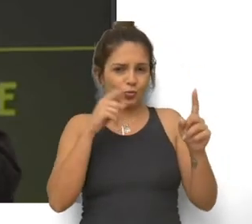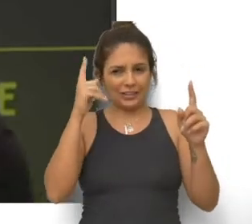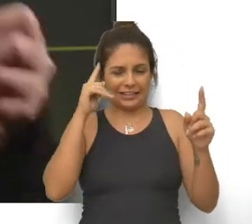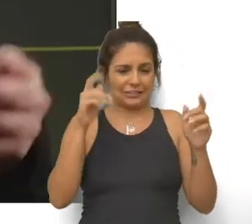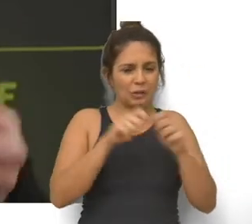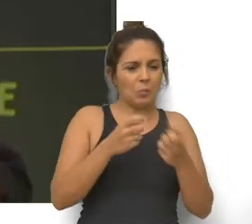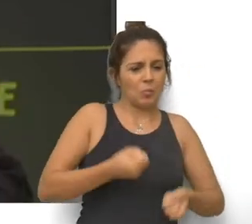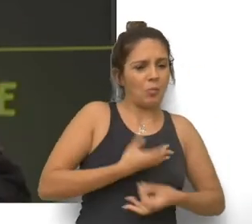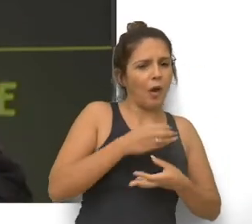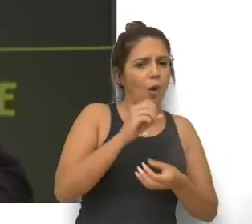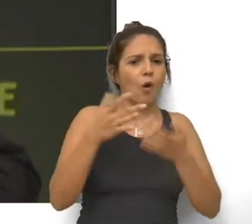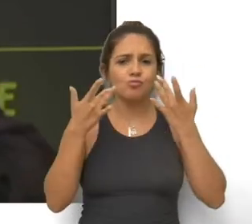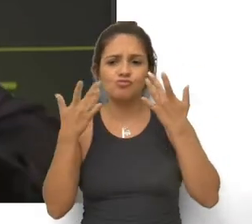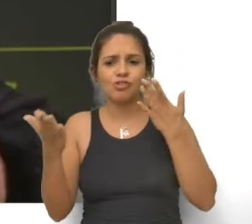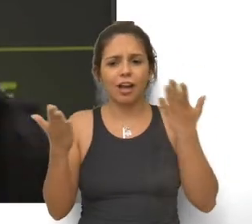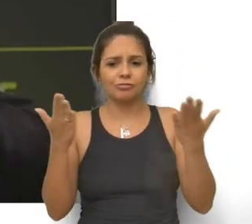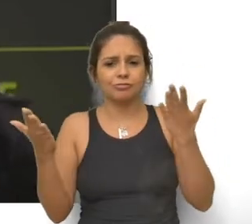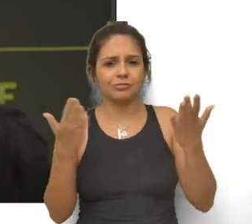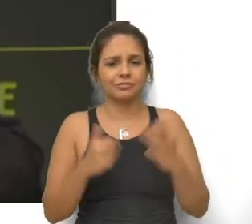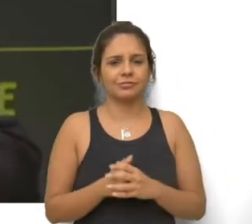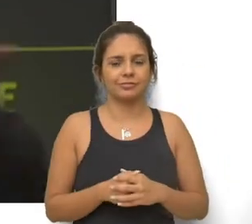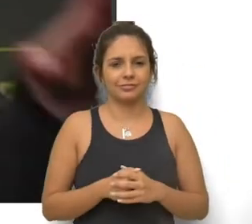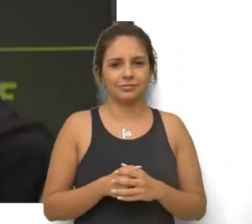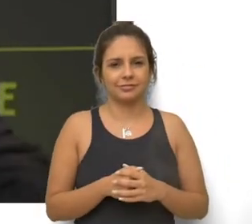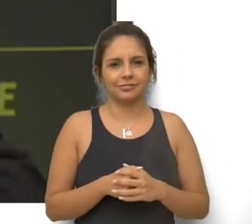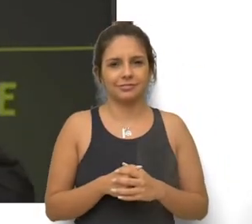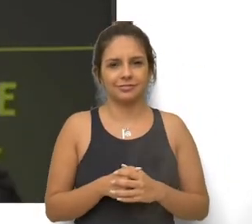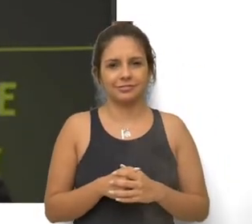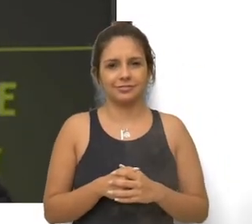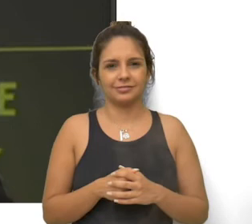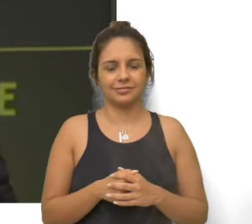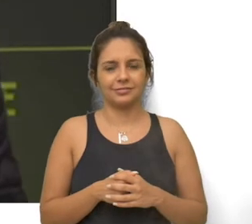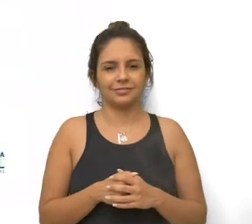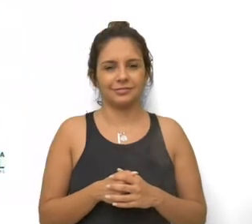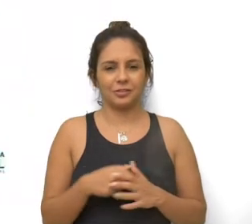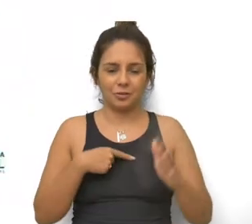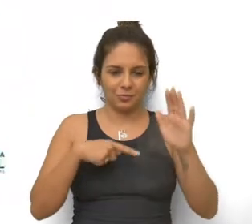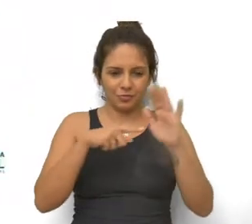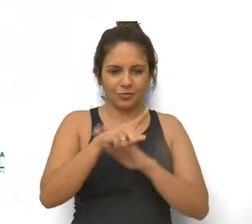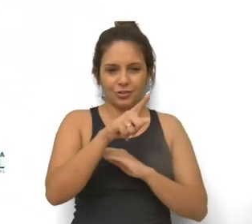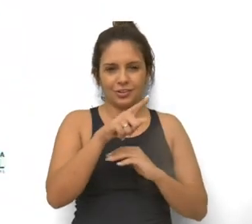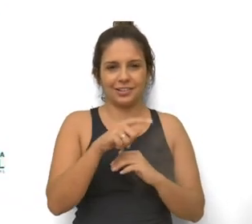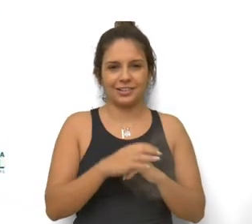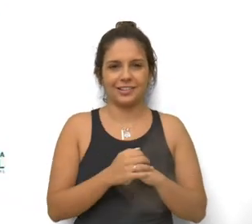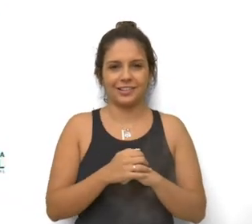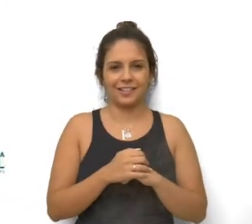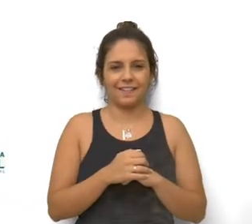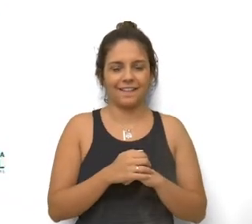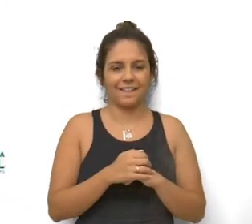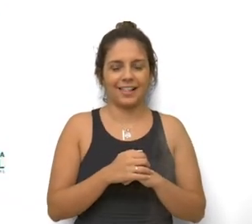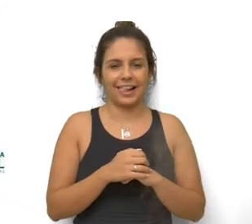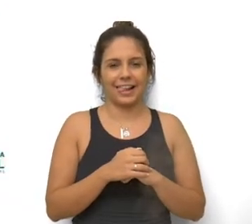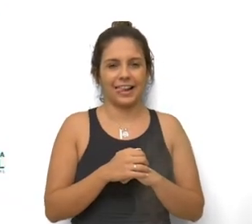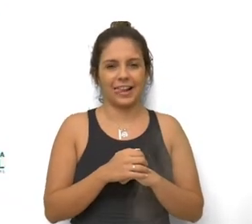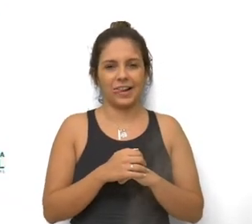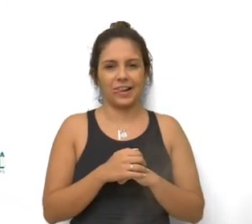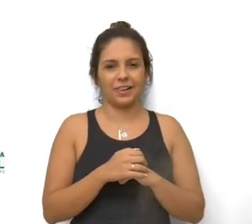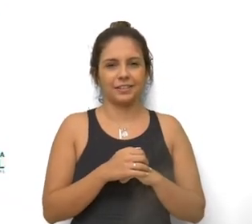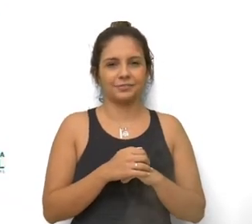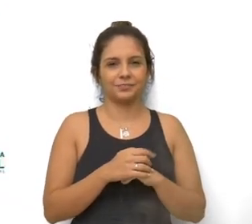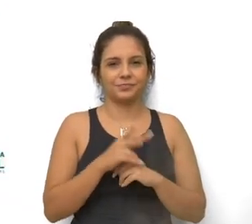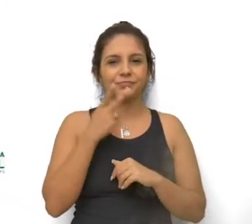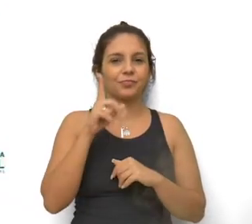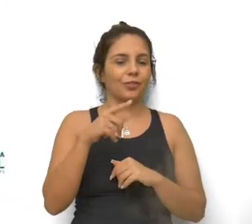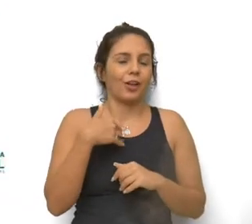essa tentativa de fazer assim, vamos fazer esse espetáculo só com poema? Nossa, seria